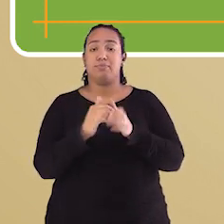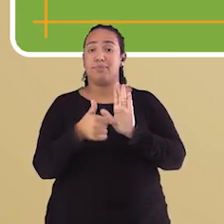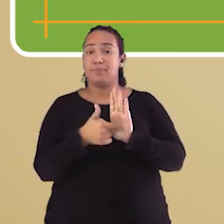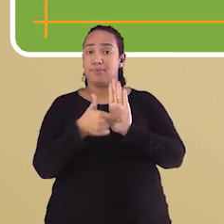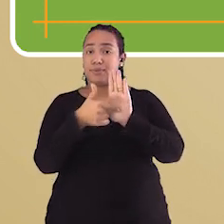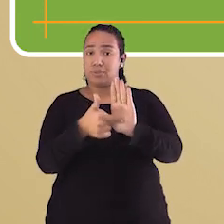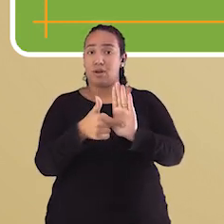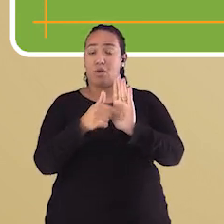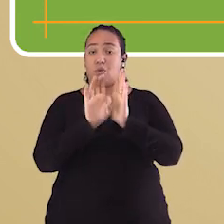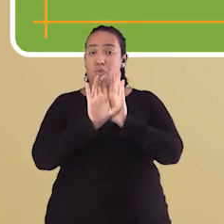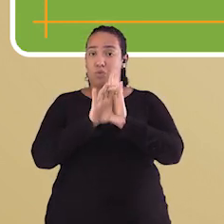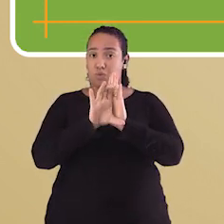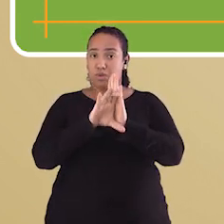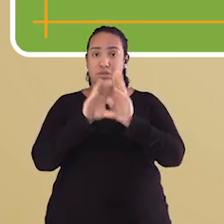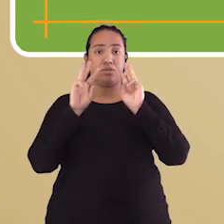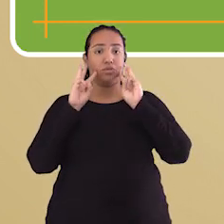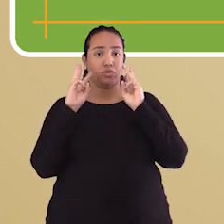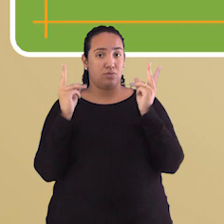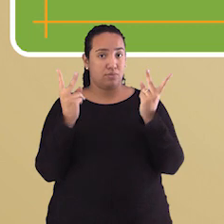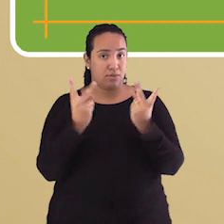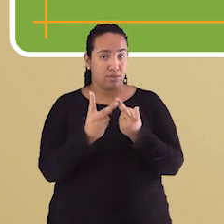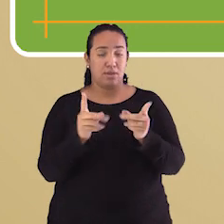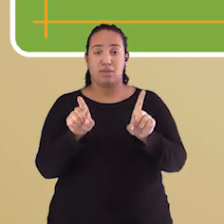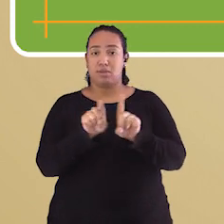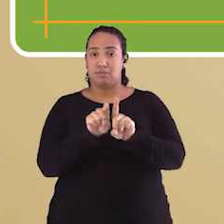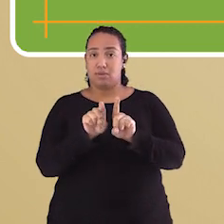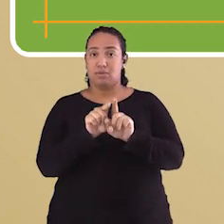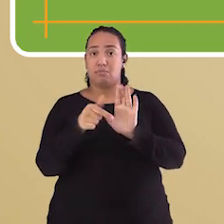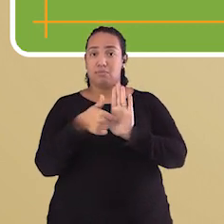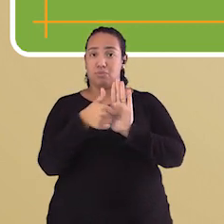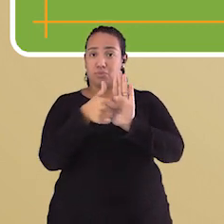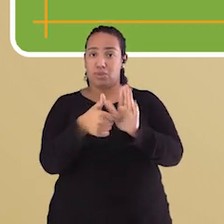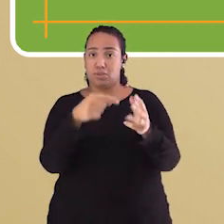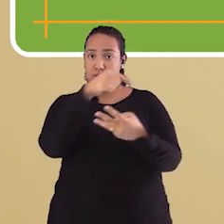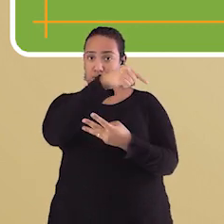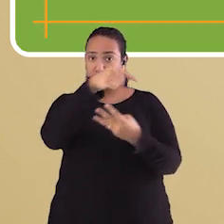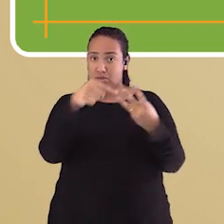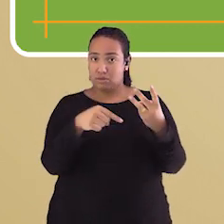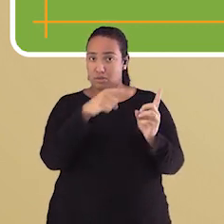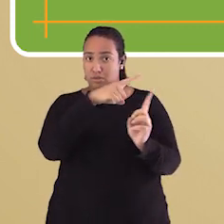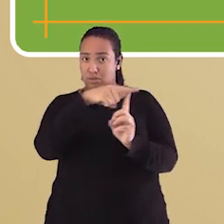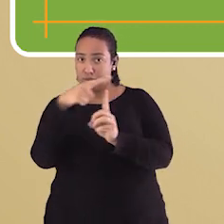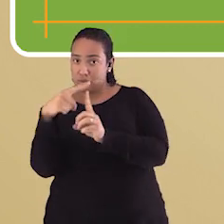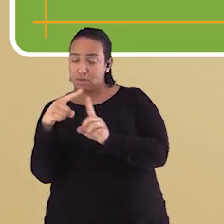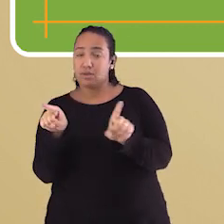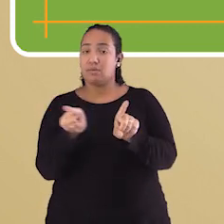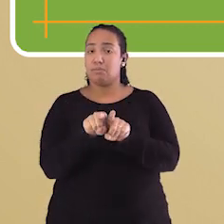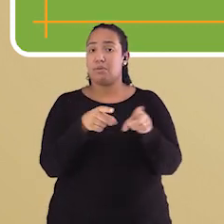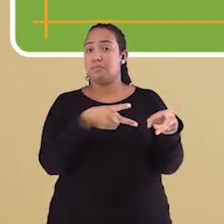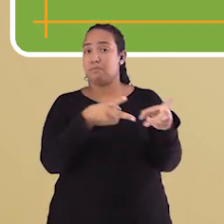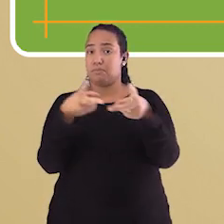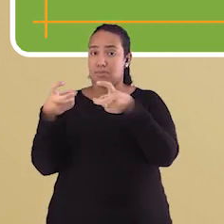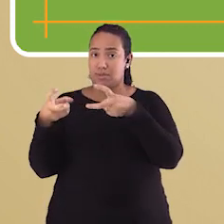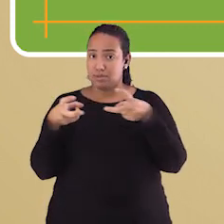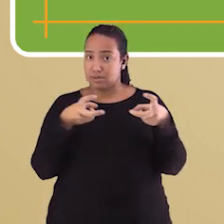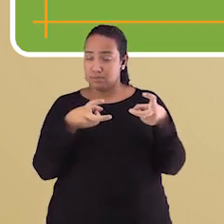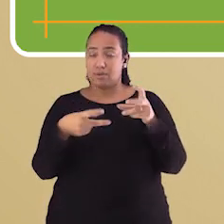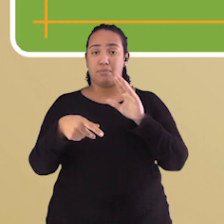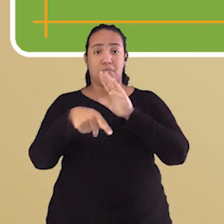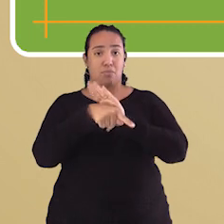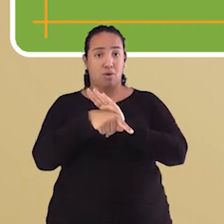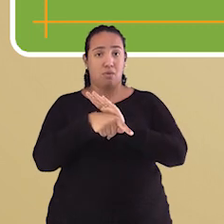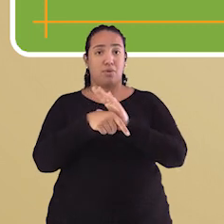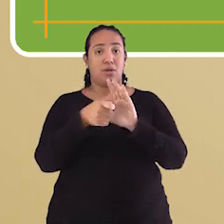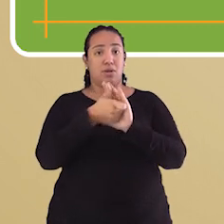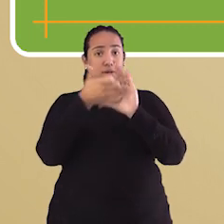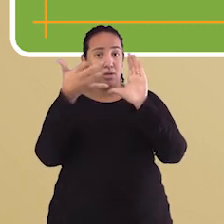que é matéria, diferenciar os estados físicos da matéria, identificar e caracterizar os estados físicos